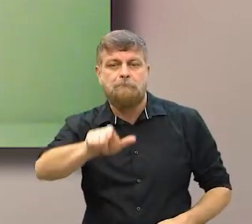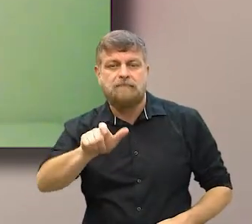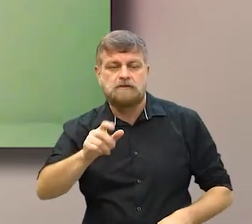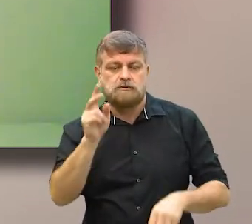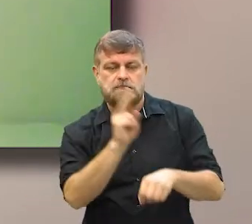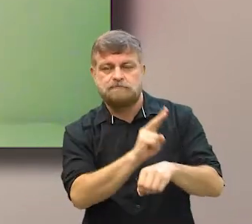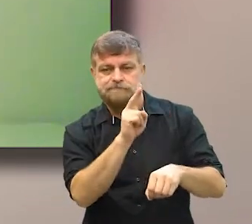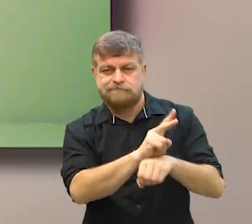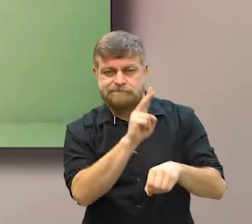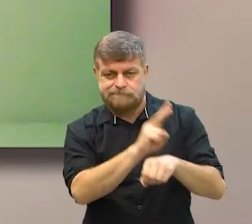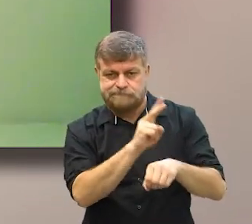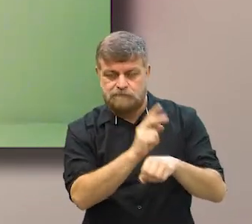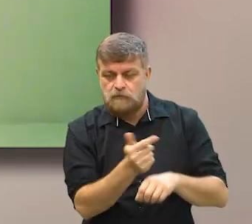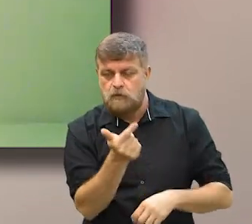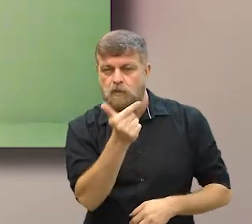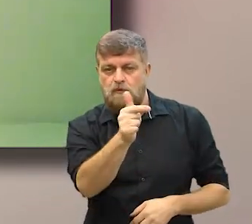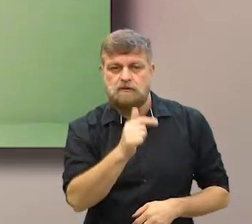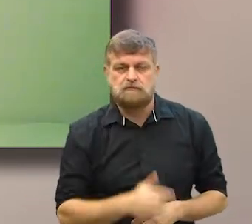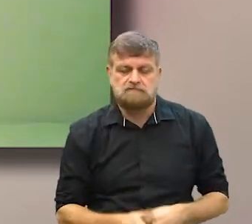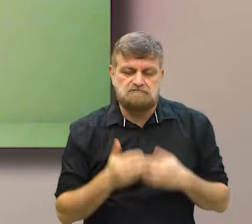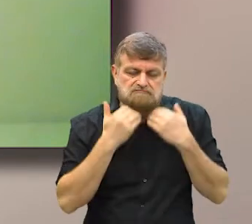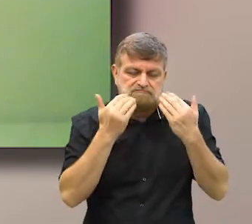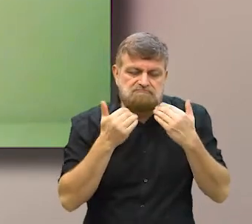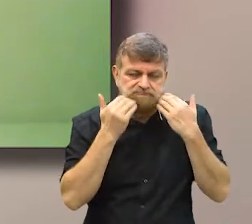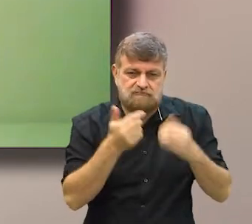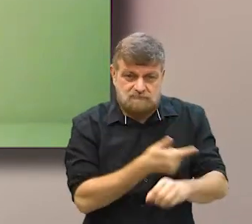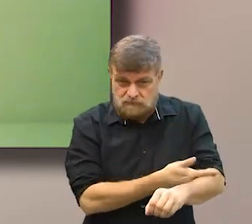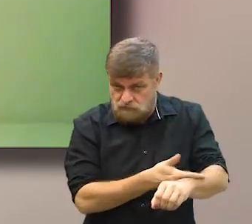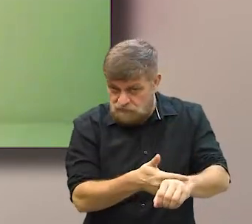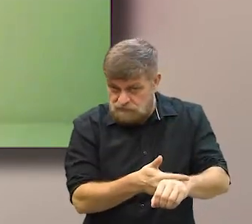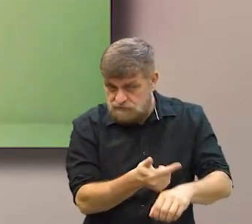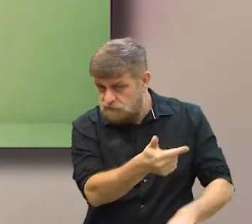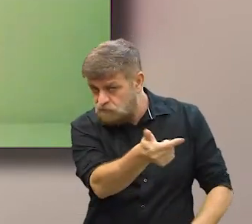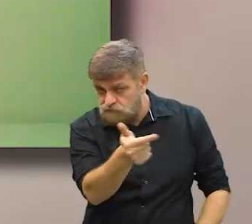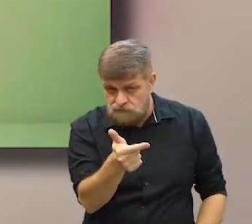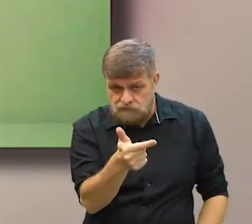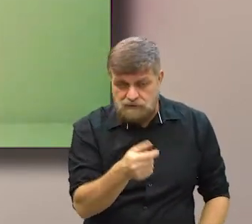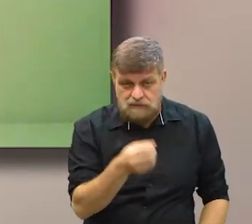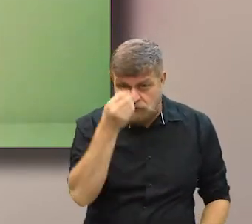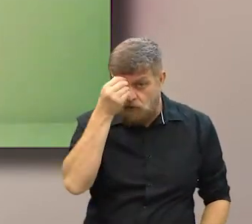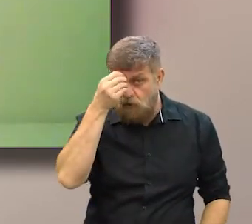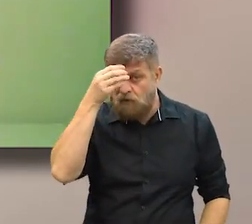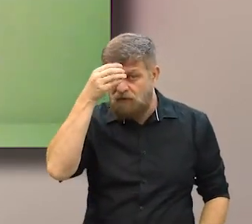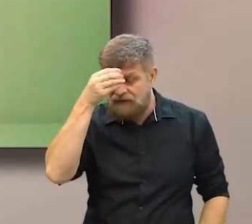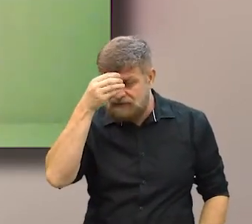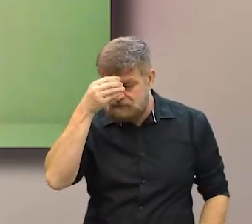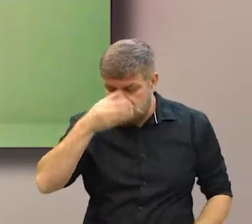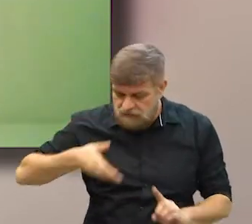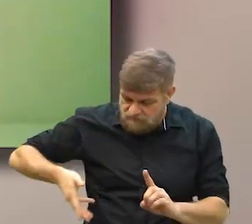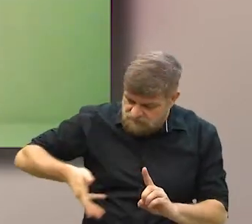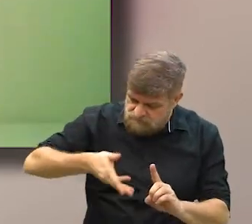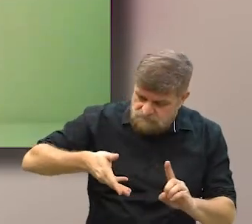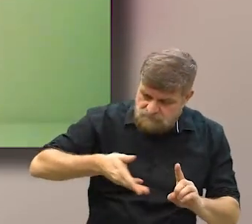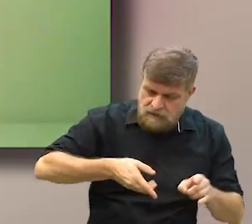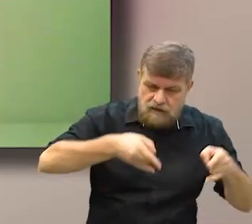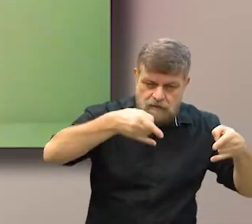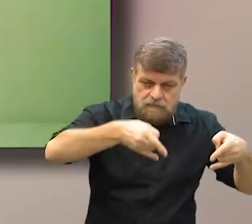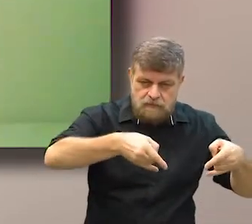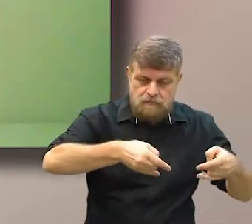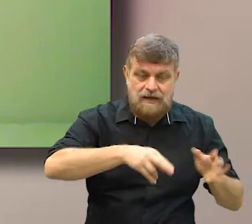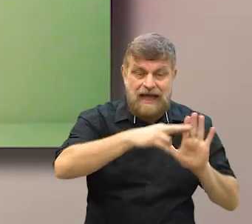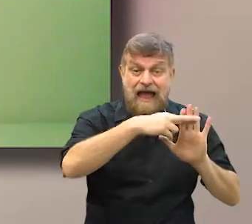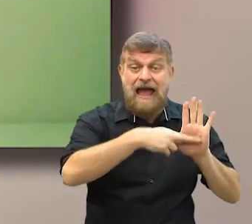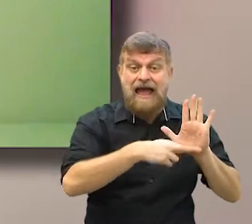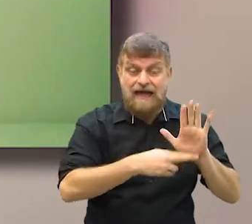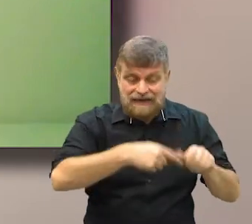ao cuidado de terceiros, que podem não terem a educação nem o conhecimento necessários para colocarem